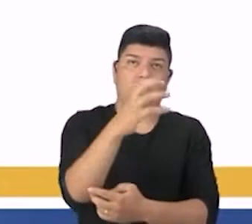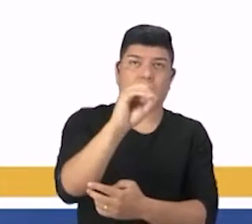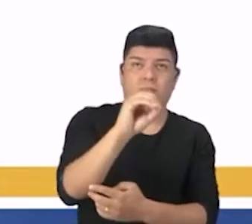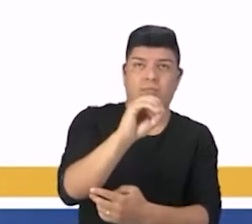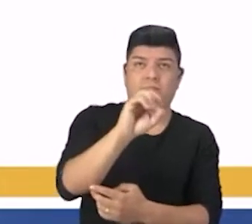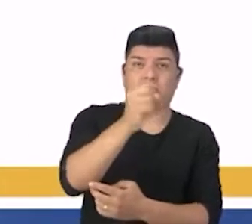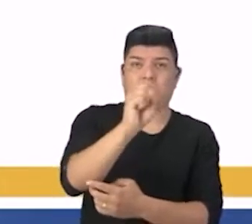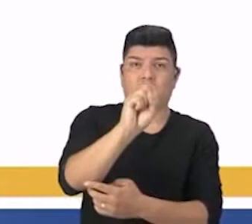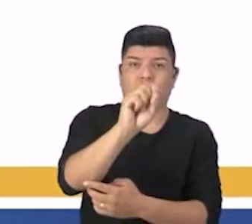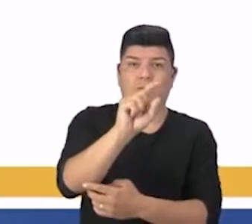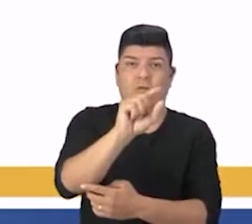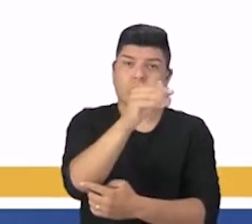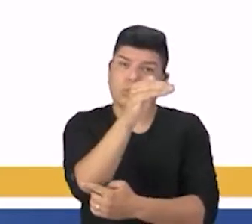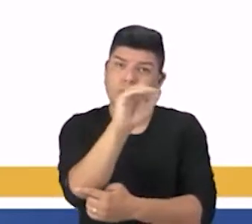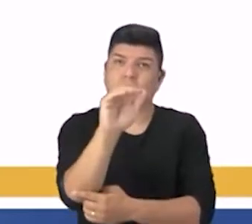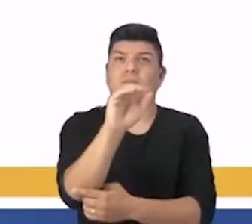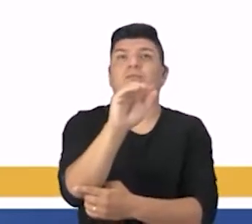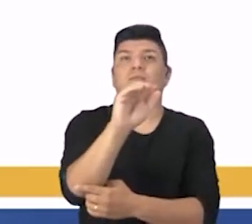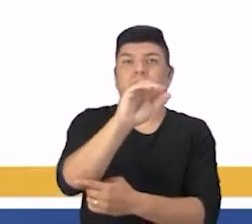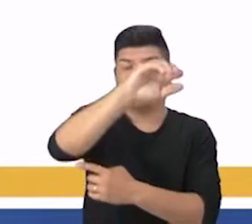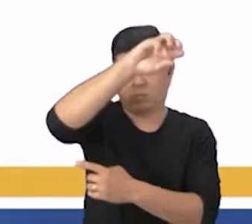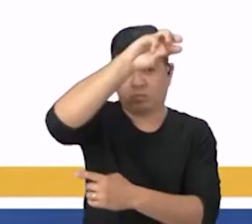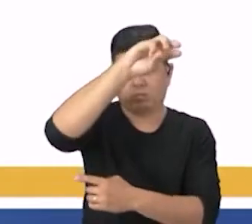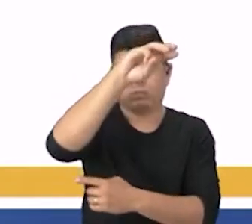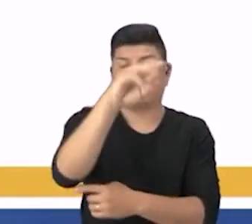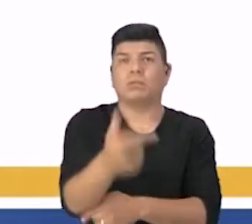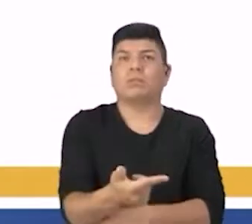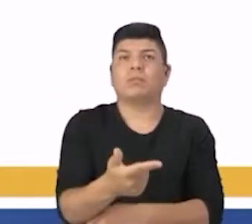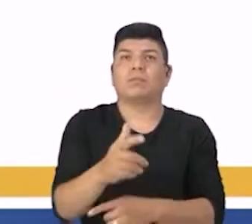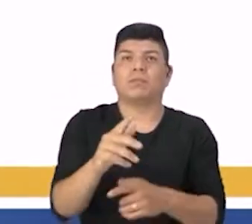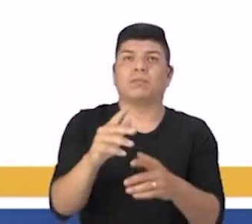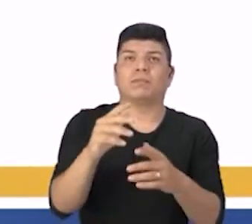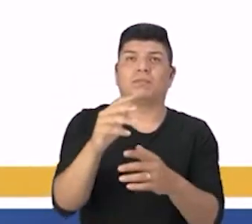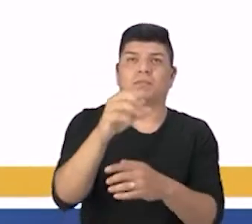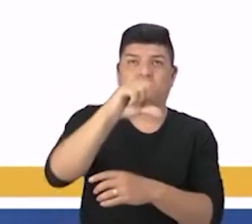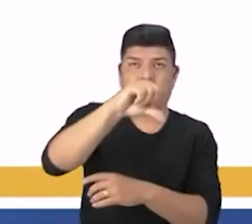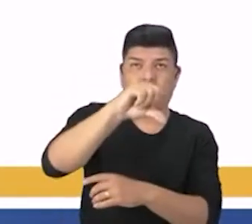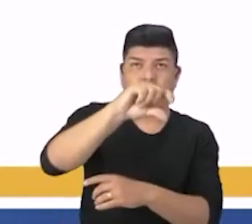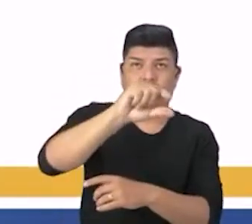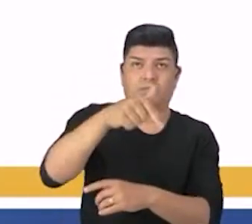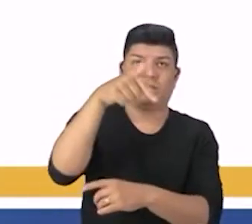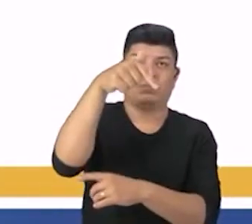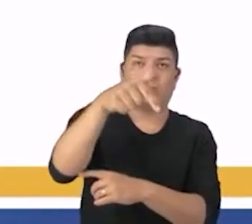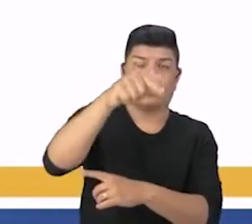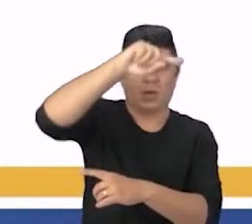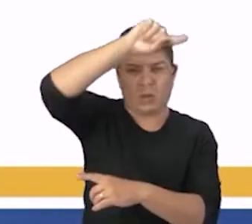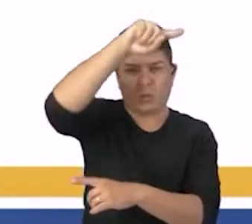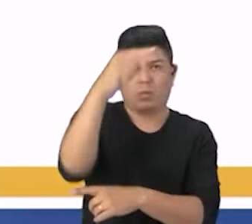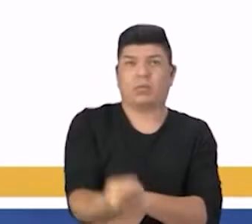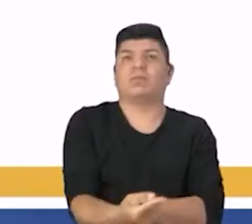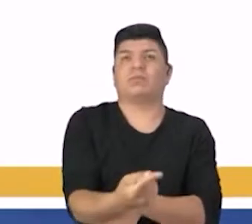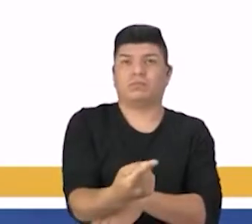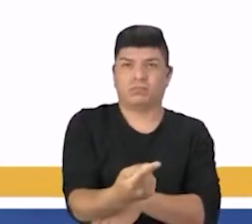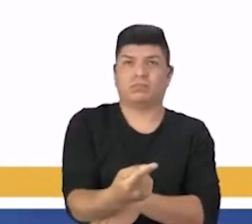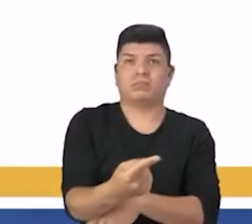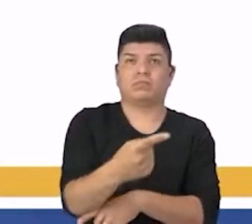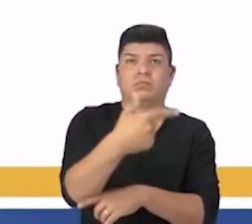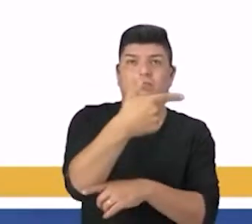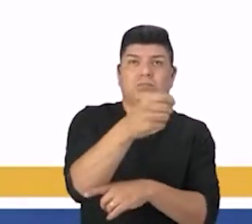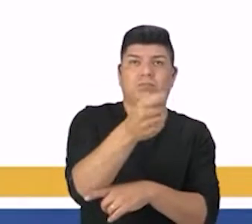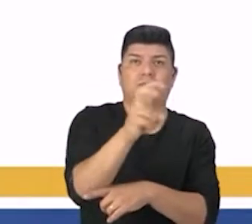2,5 bilhões em 2050 um pouco mais de 9,7 milhões e em